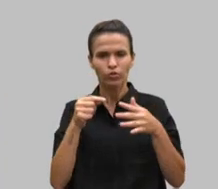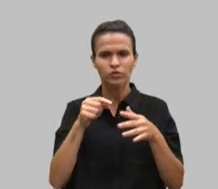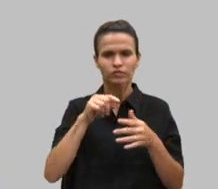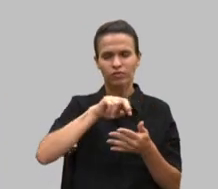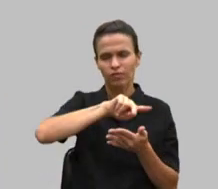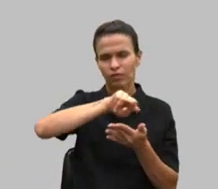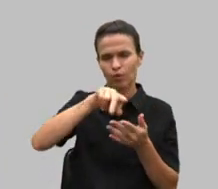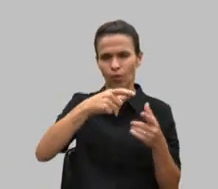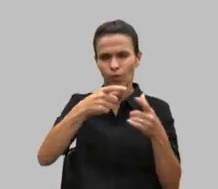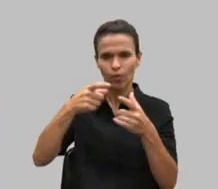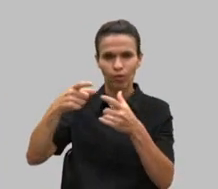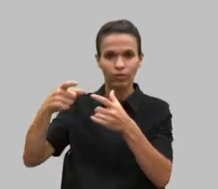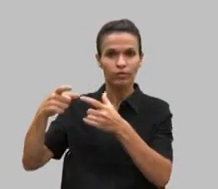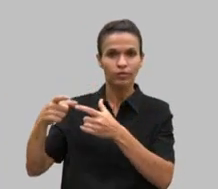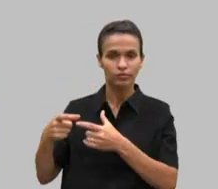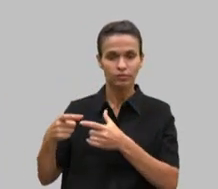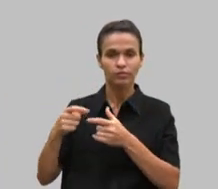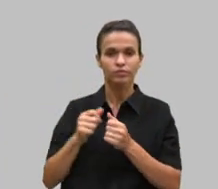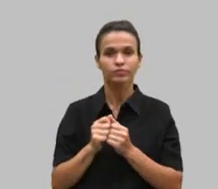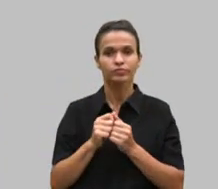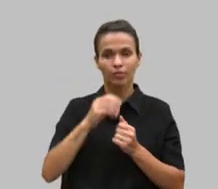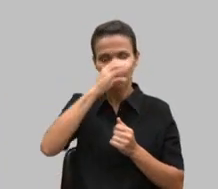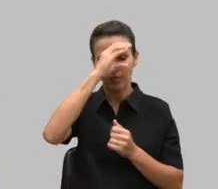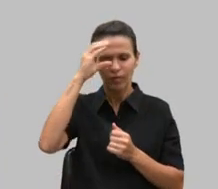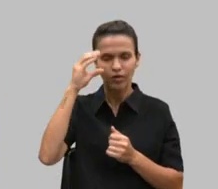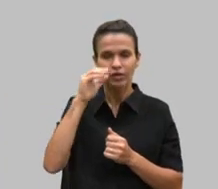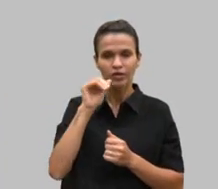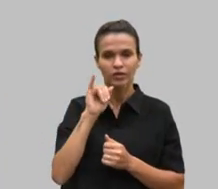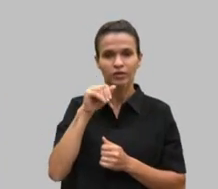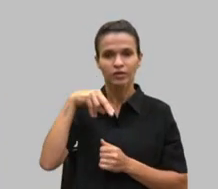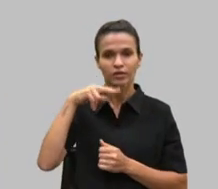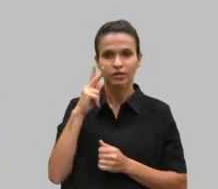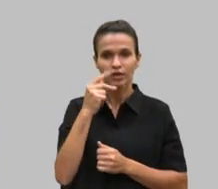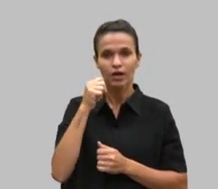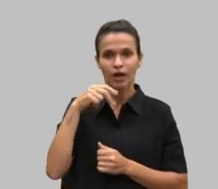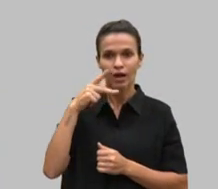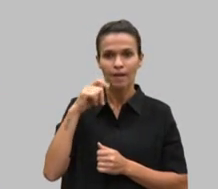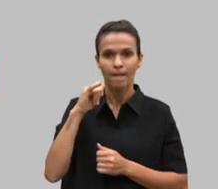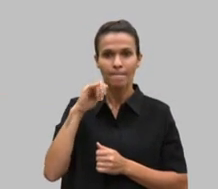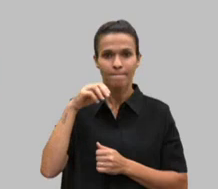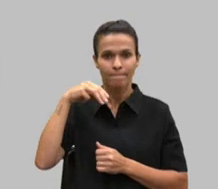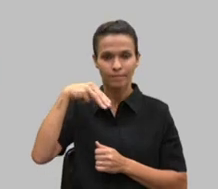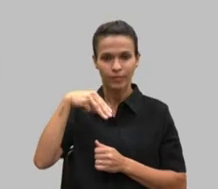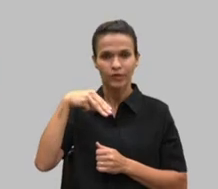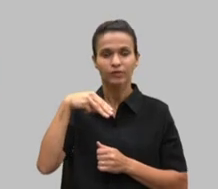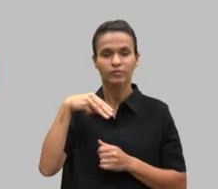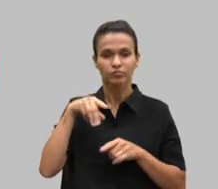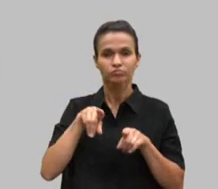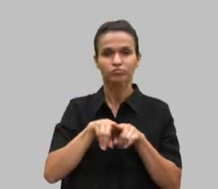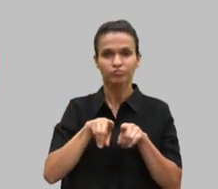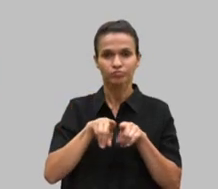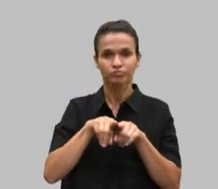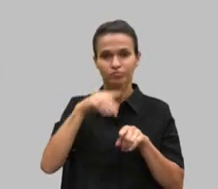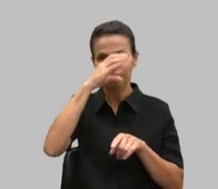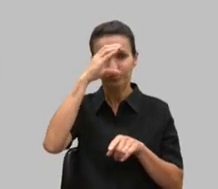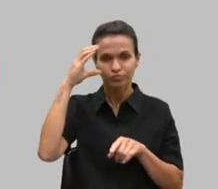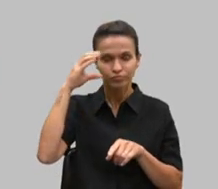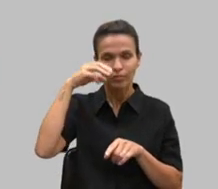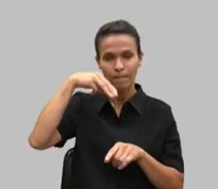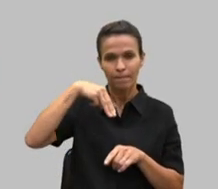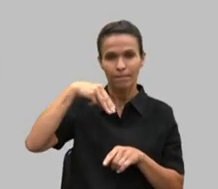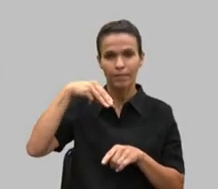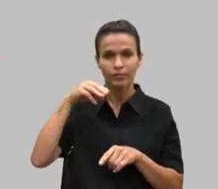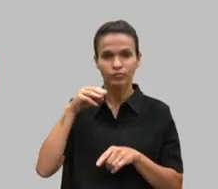câmara municipal de Caratinga e Câmara Municipal de Inhapim Paulo medie espinhaço coordenado pela câmara municipal de Conceição do Mato Dentro